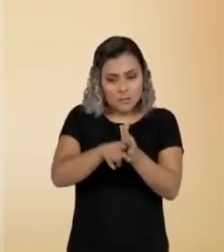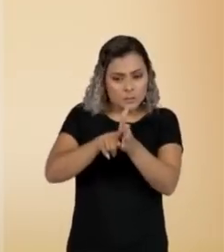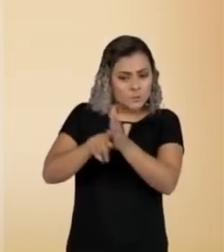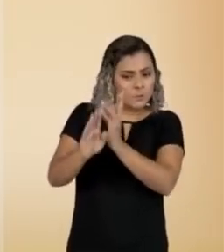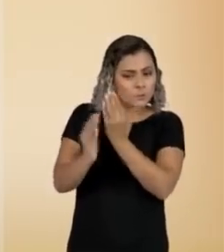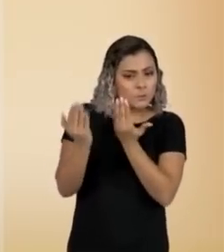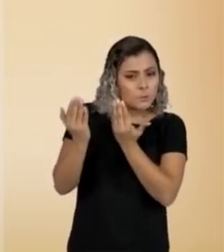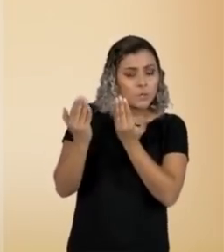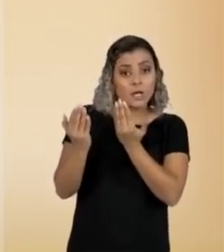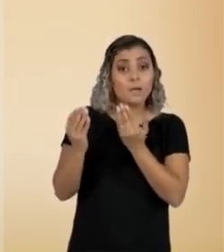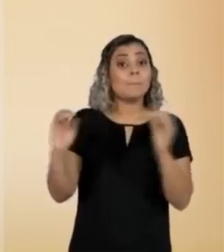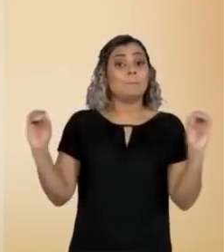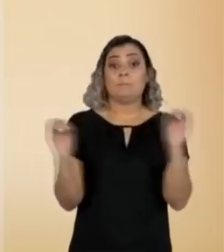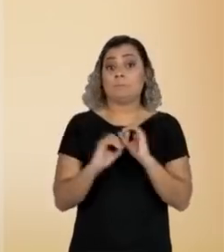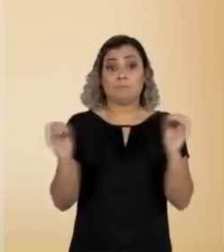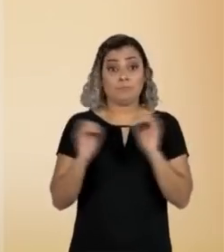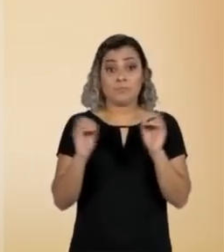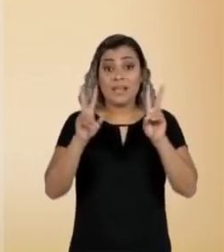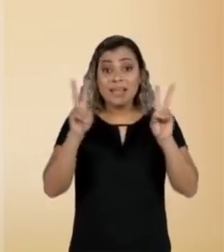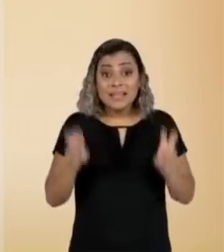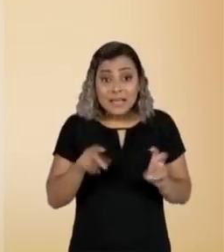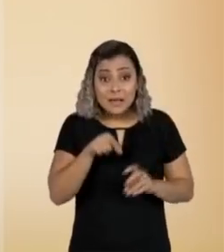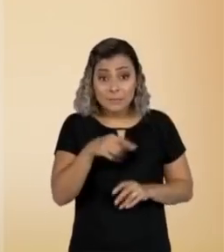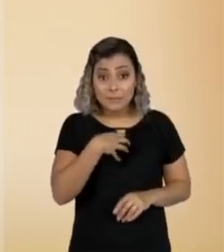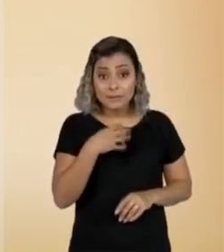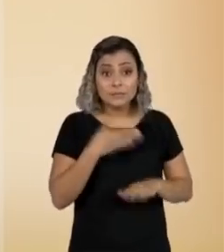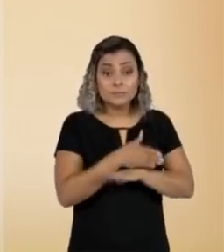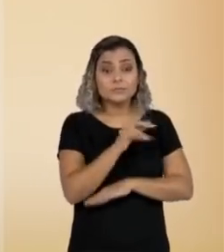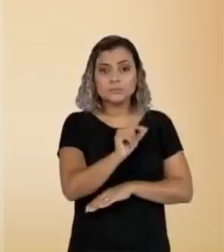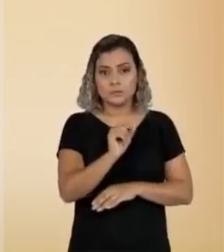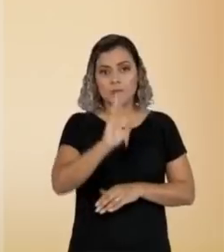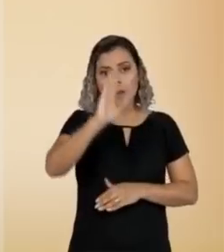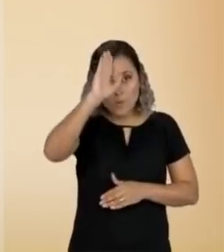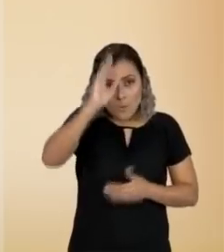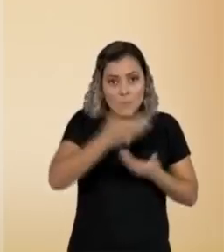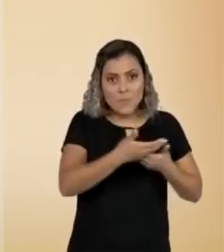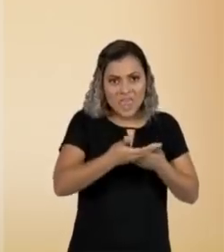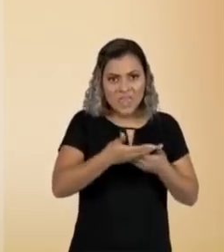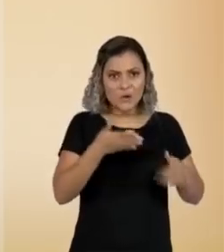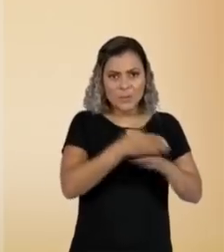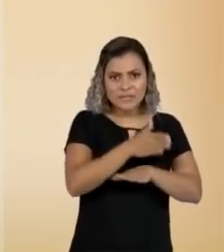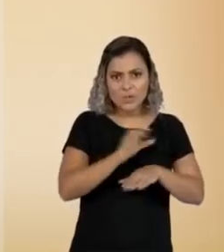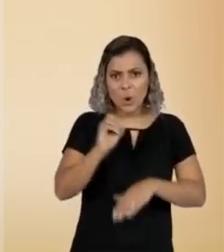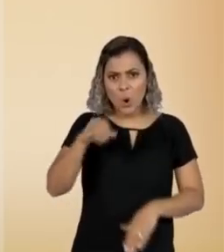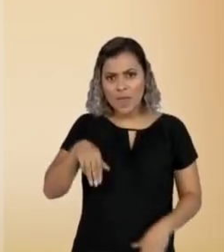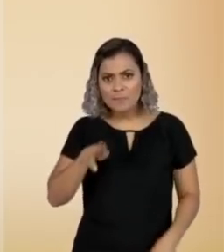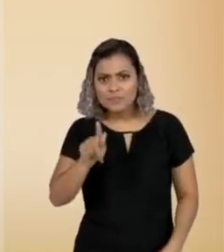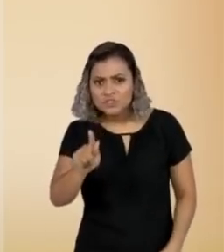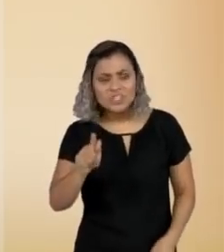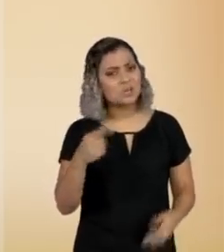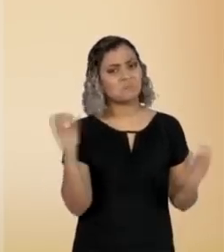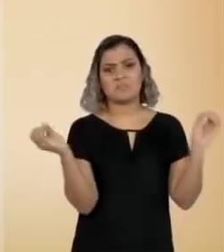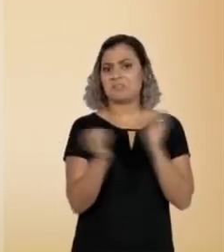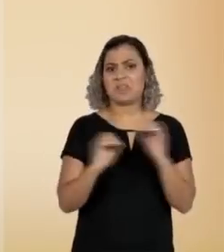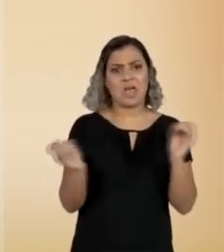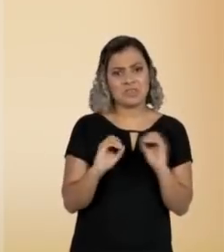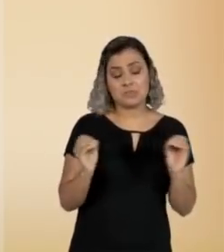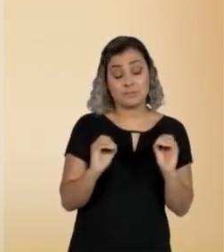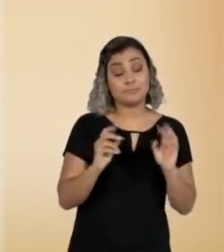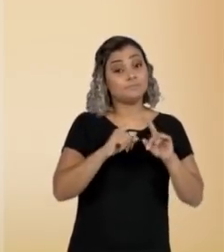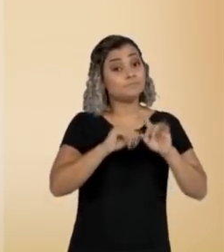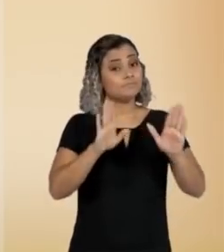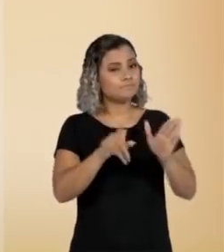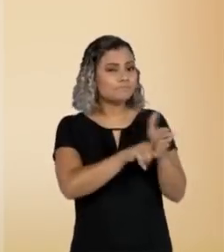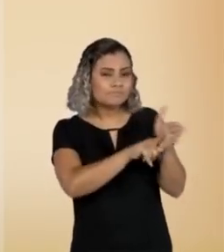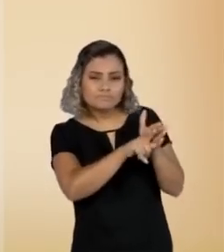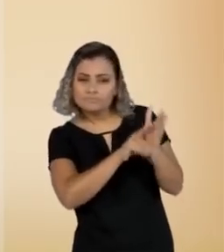federal, nenhum elemento apontava para a participação de brigadistas ou organizações da sociedade civil. A linha das